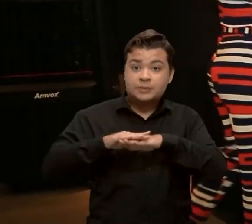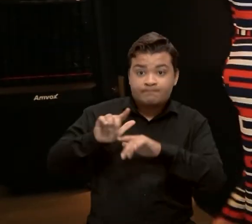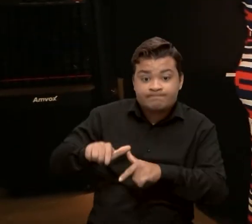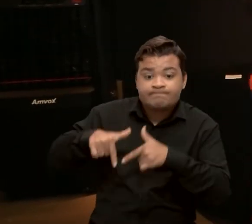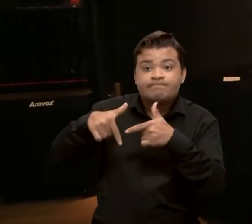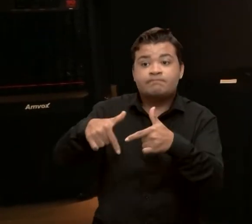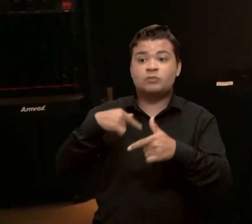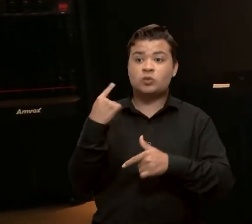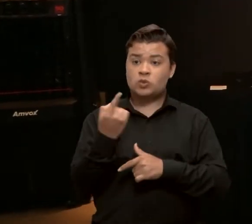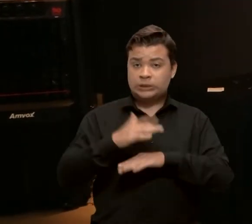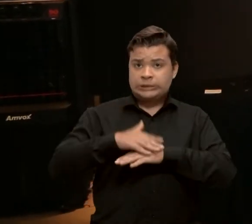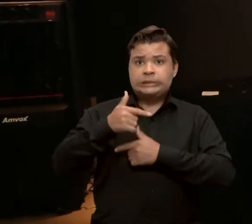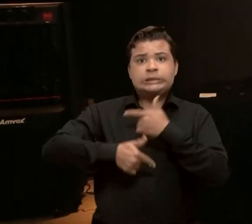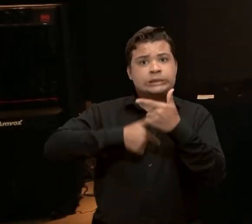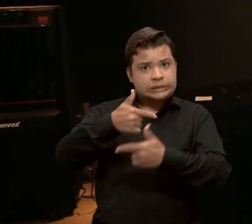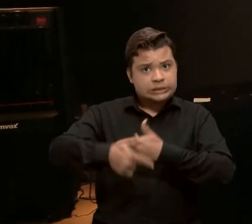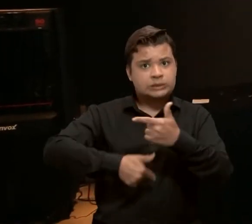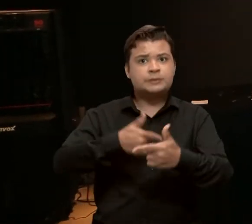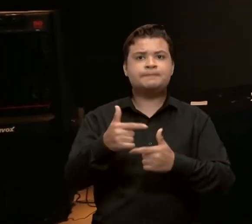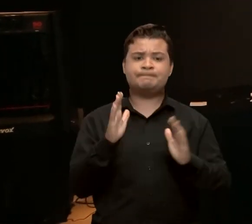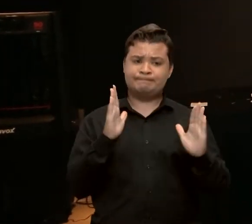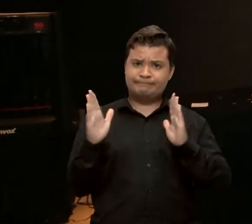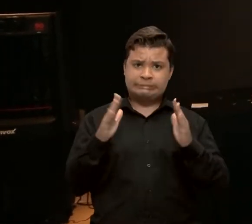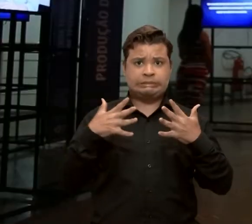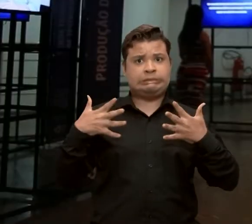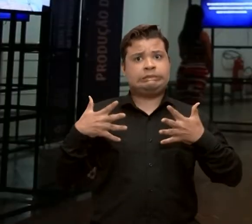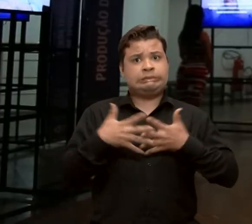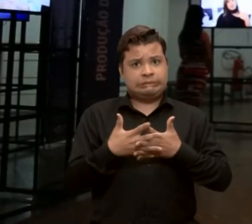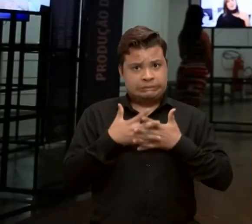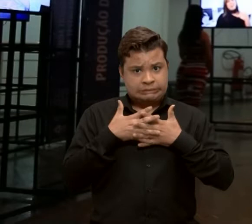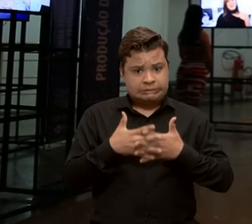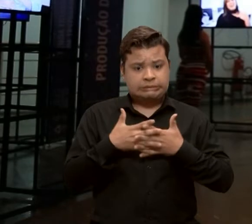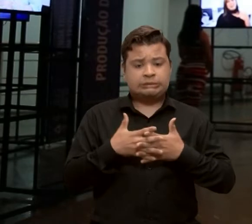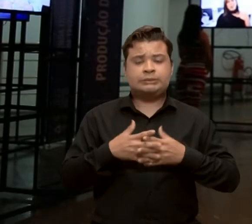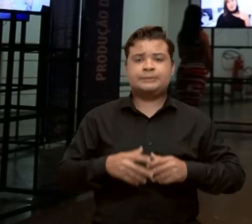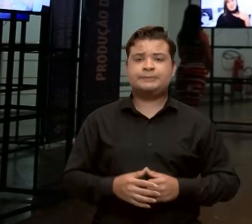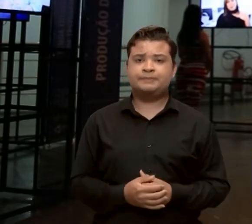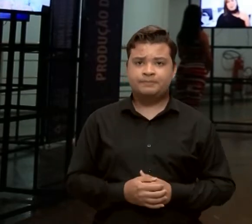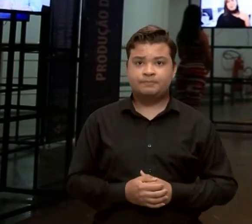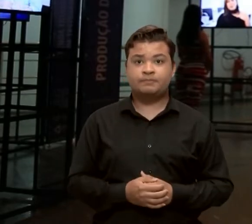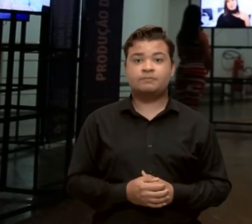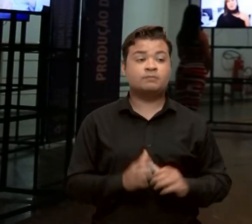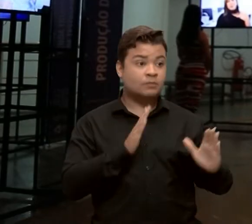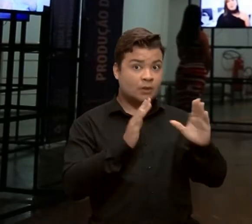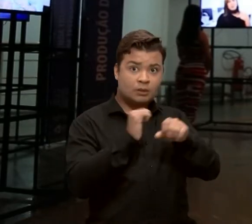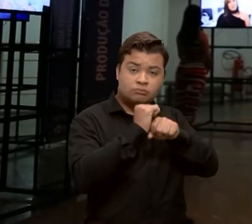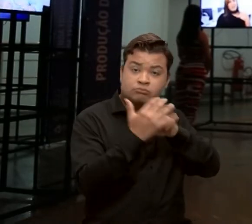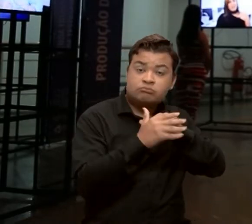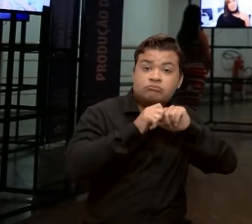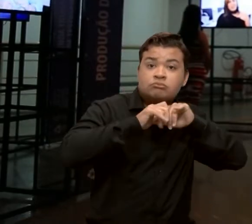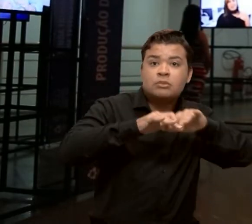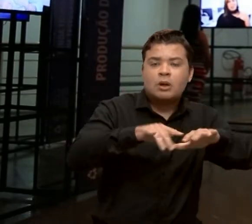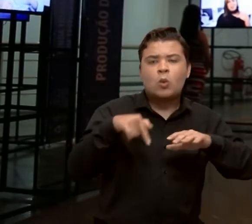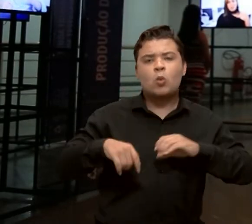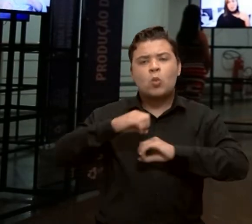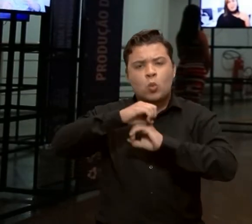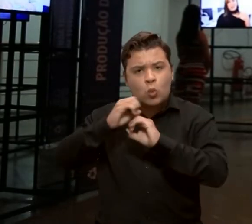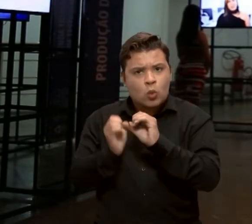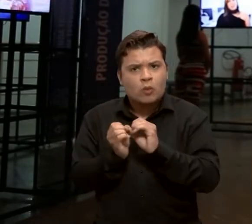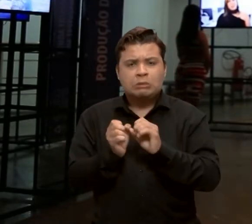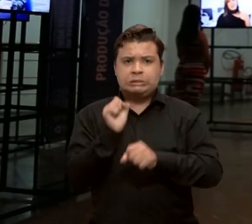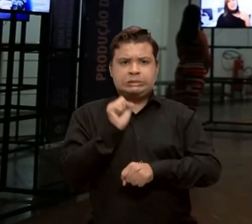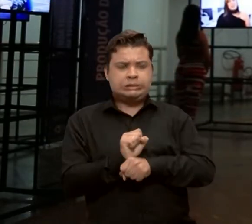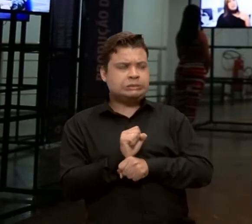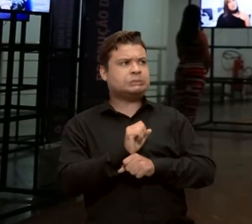nós realizamos nesse momento tão complexo. Durante a pandemia da Covid-19, a UFG nunca